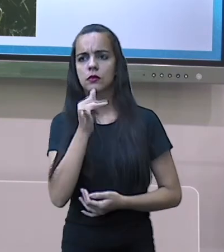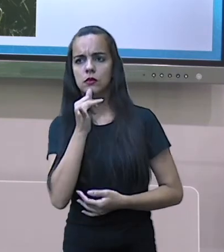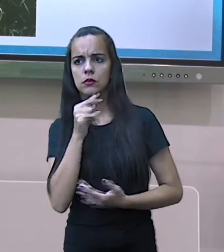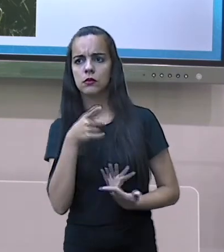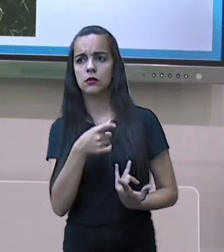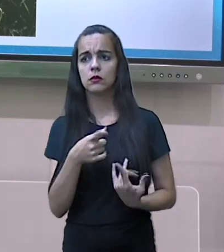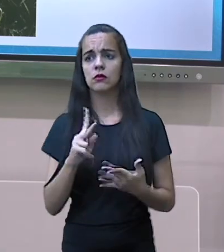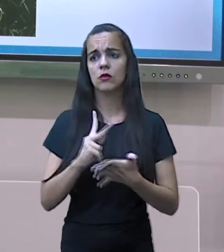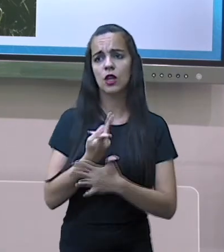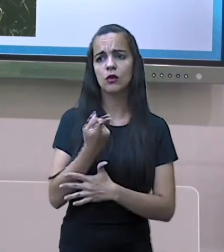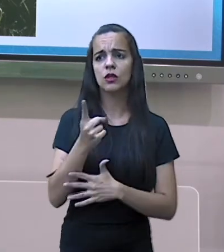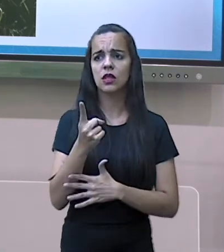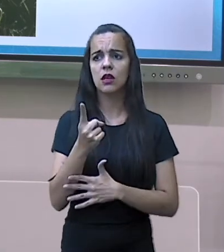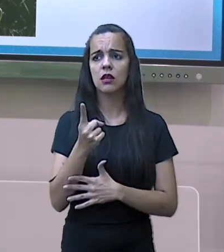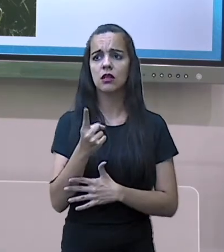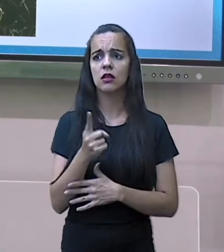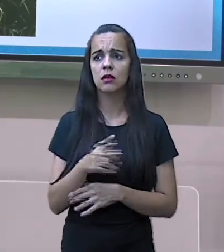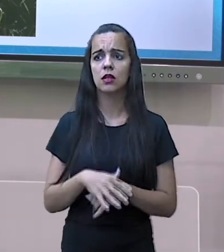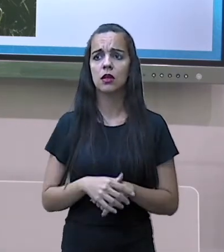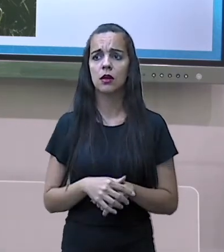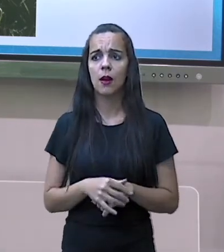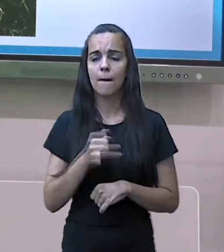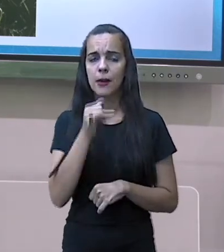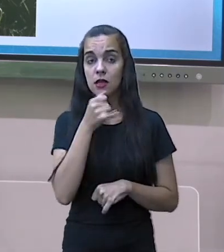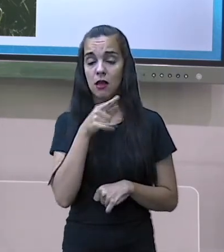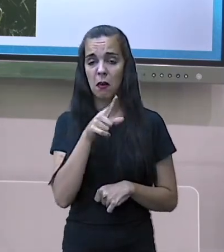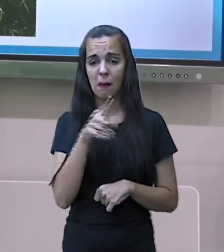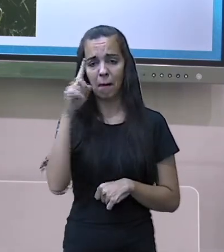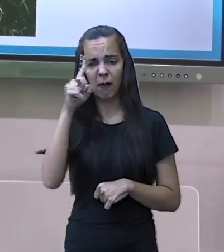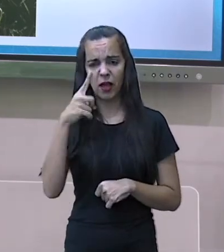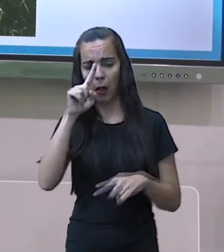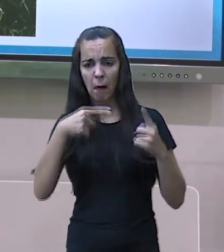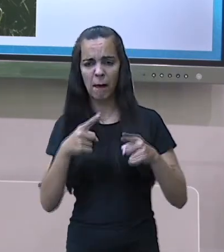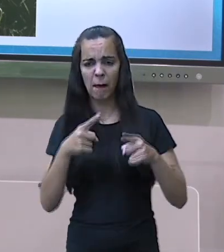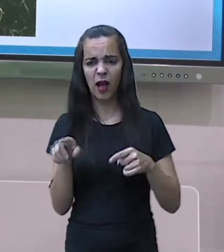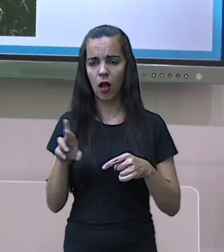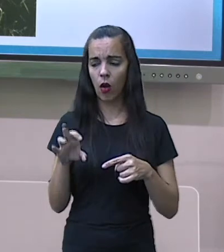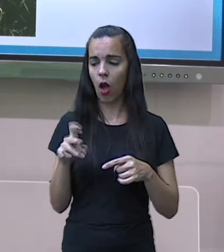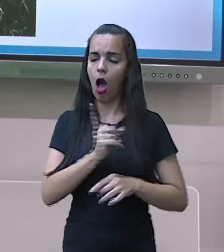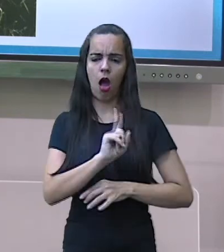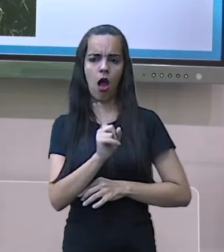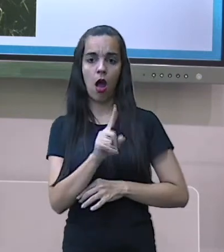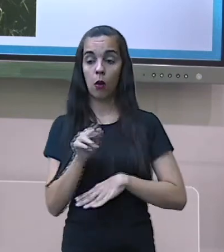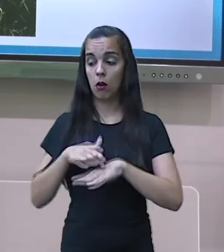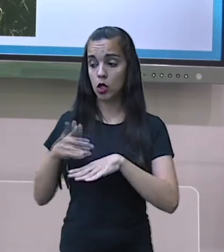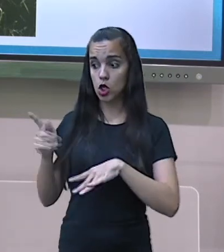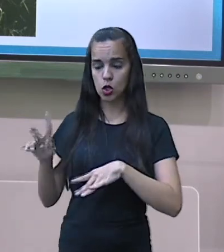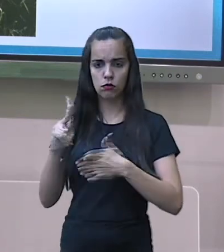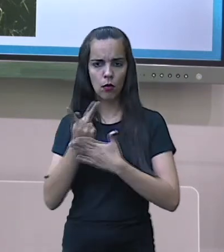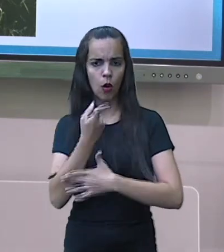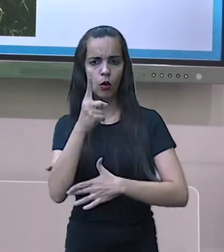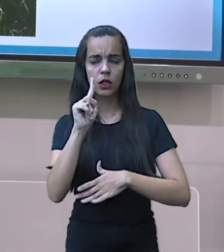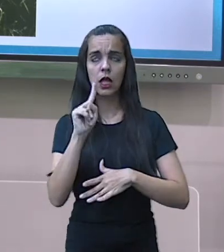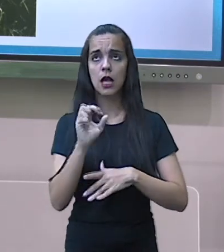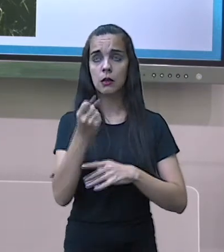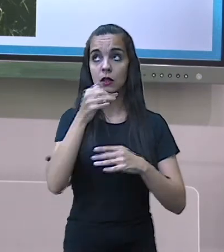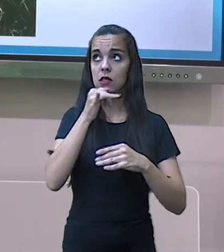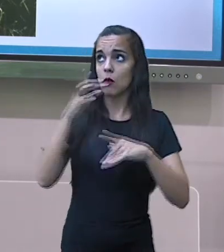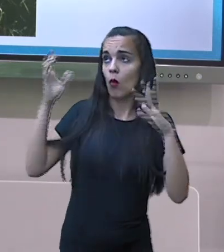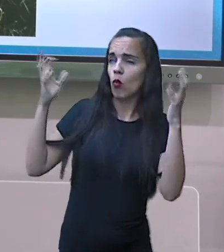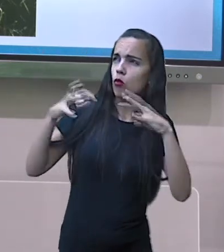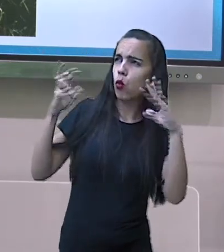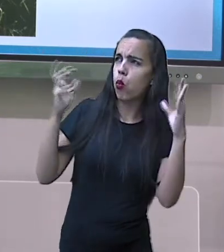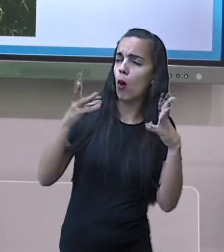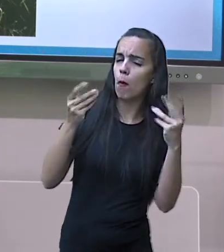ele ocorre de acordo com o quê? Com o clima. Porque o nosso clima é verão quente e